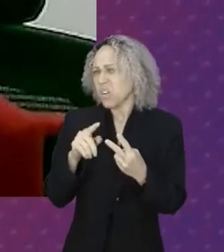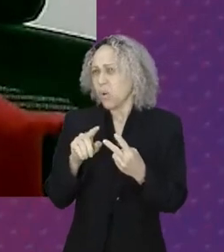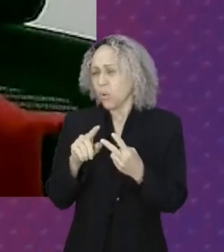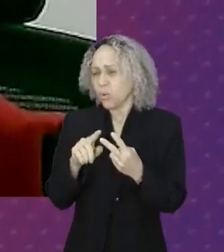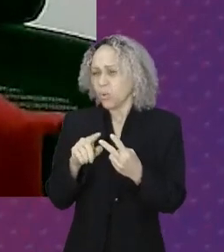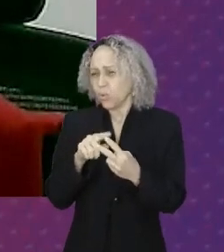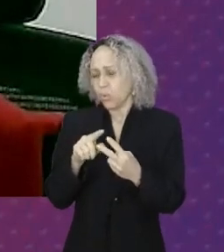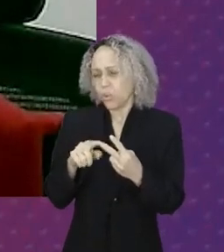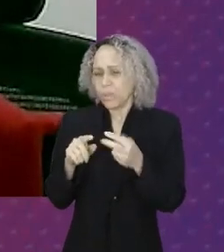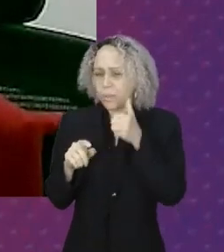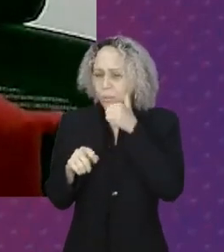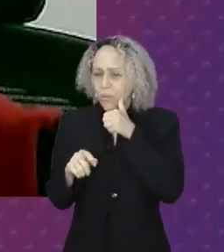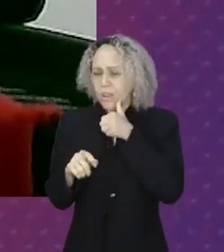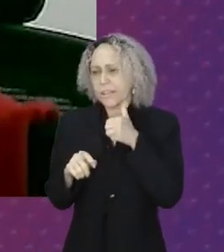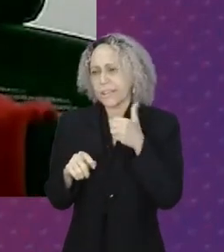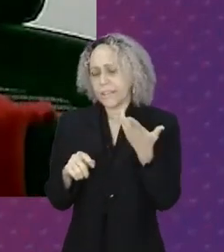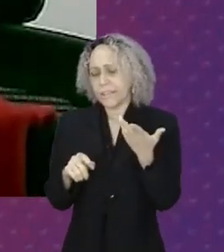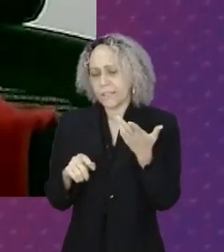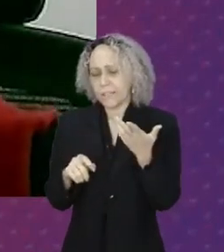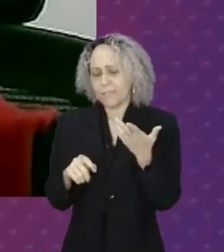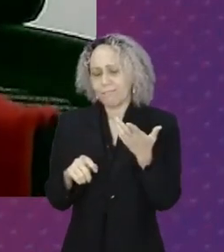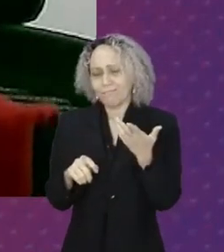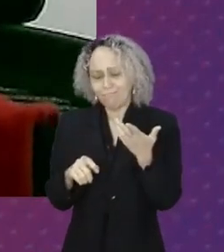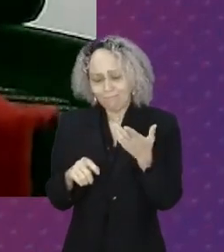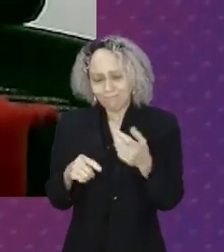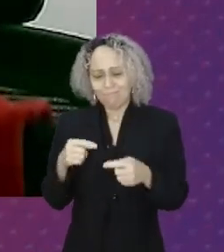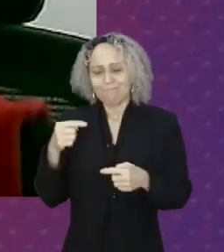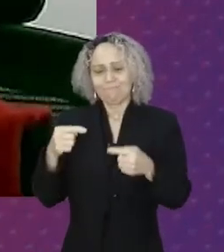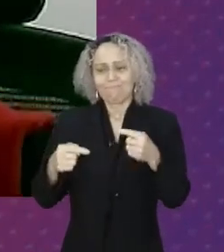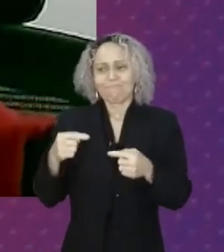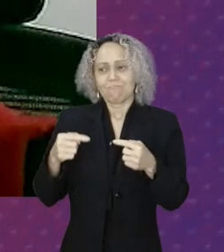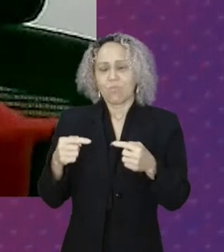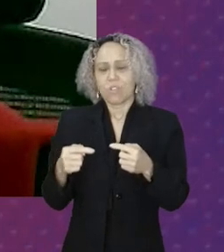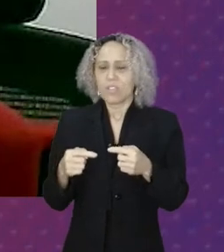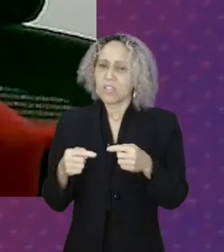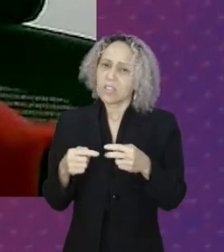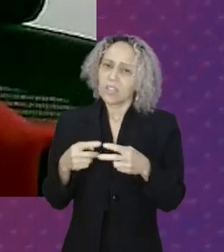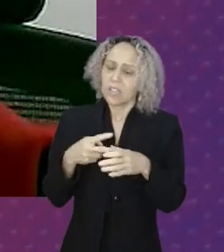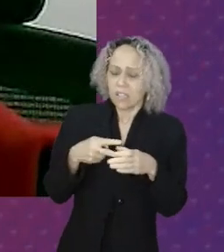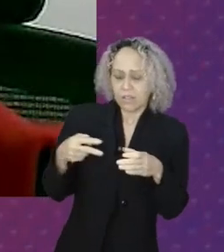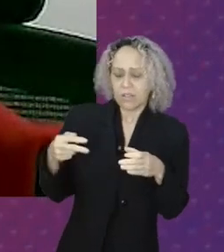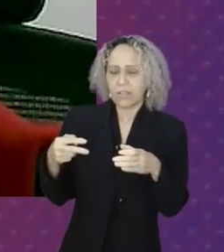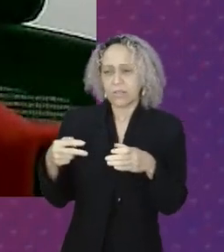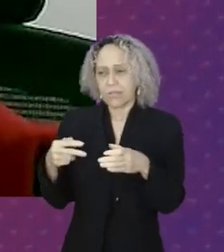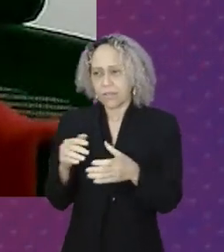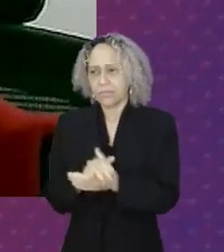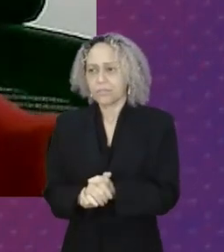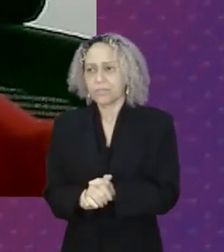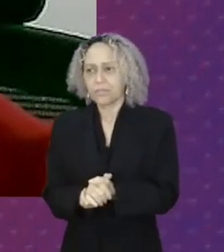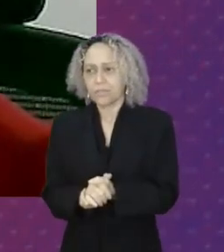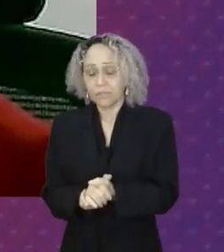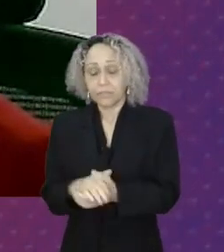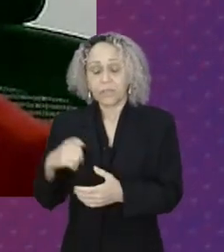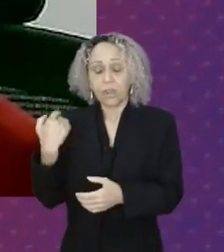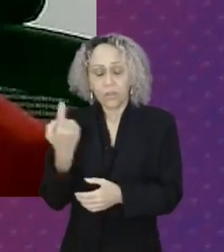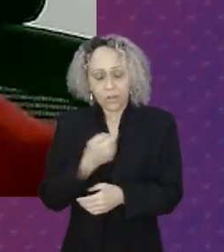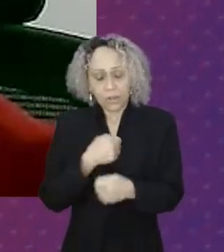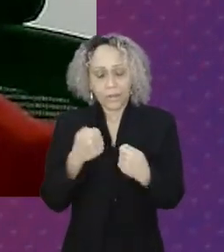sós. E para elas, nós precisamos dirigir os nossos olhares e